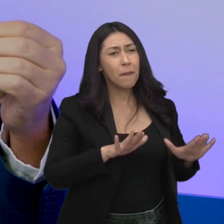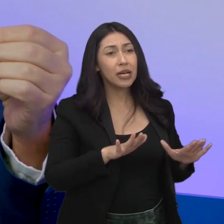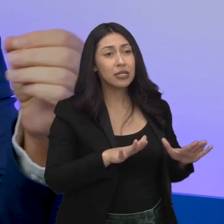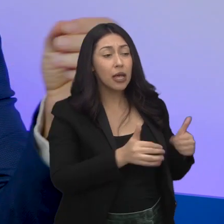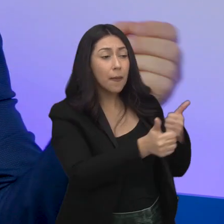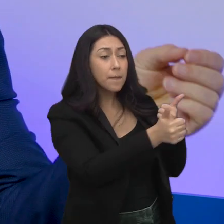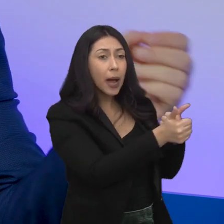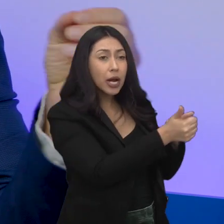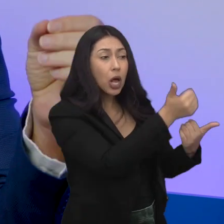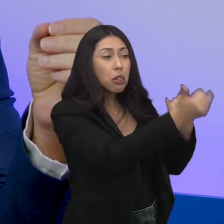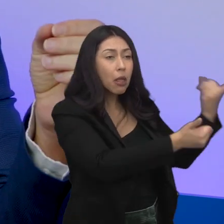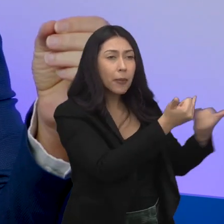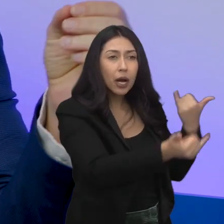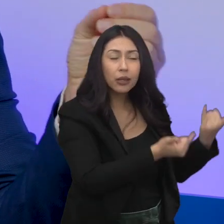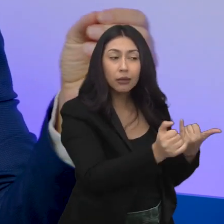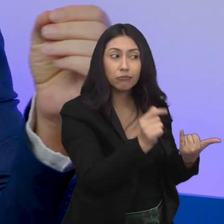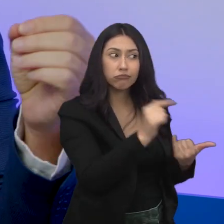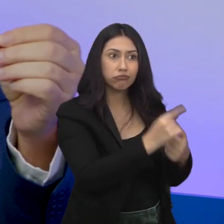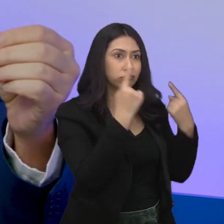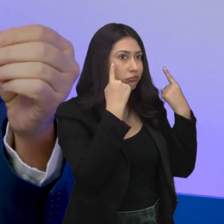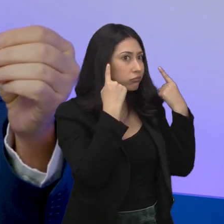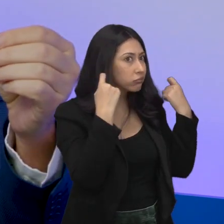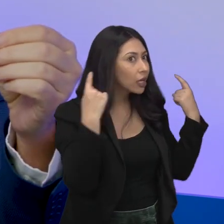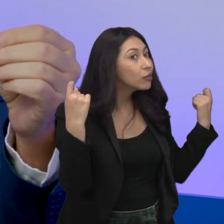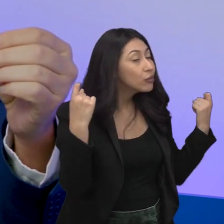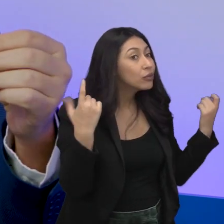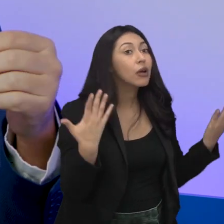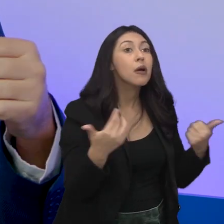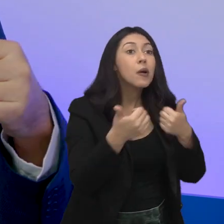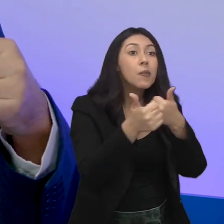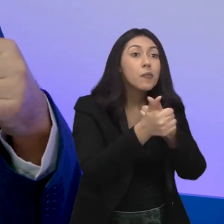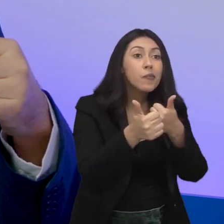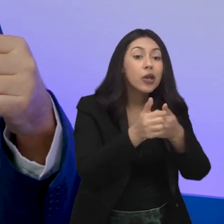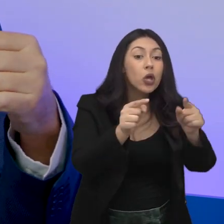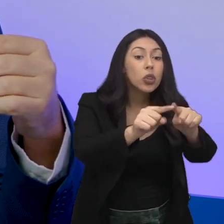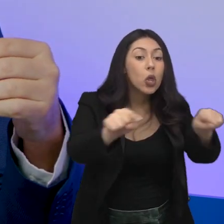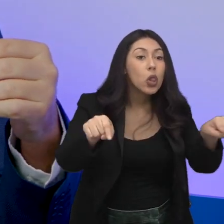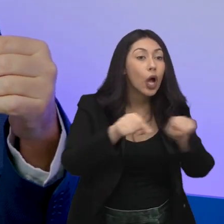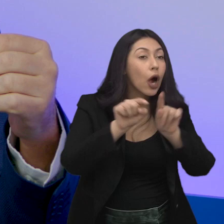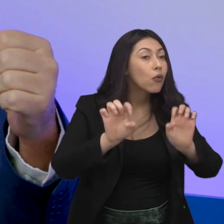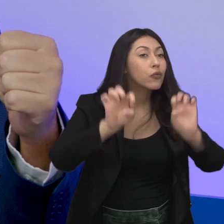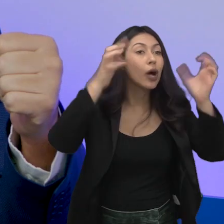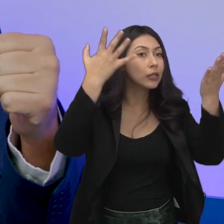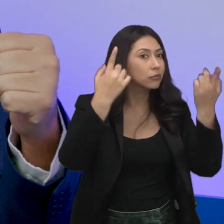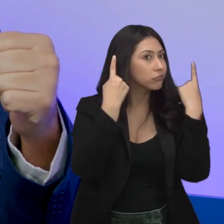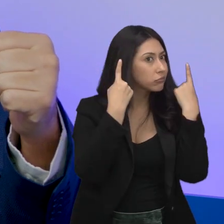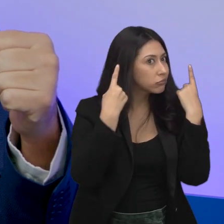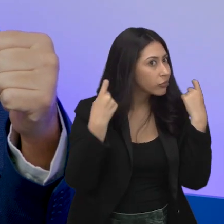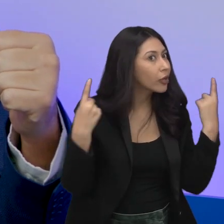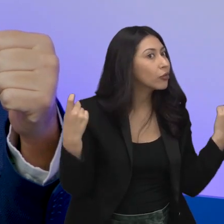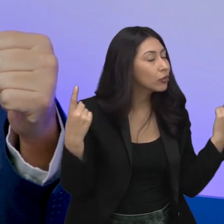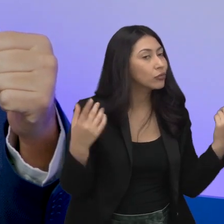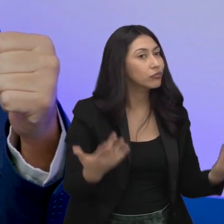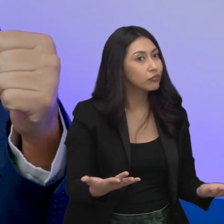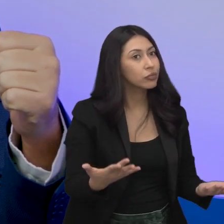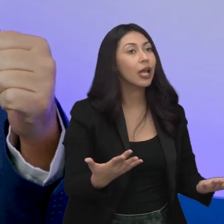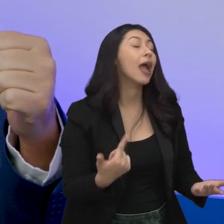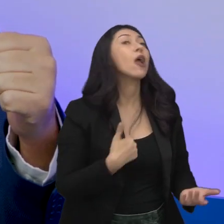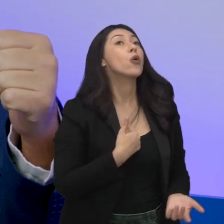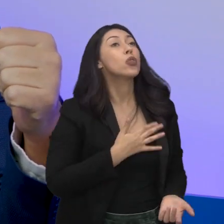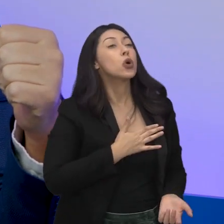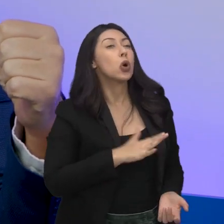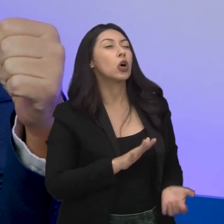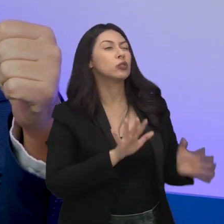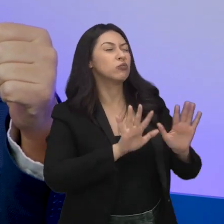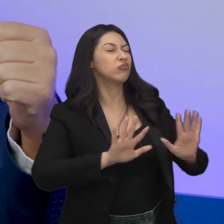alugou um apartamento ali bem debaixo do parquinho? Será que ele vai ter o silêncio? Alugou ali debaixo do salão de festa, vai ter o silêncio? Olha, eu